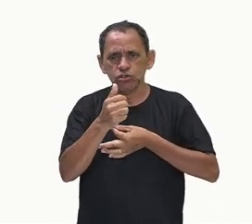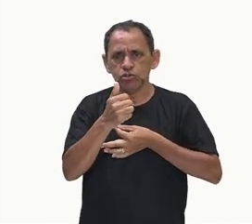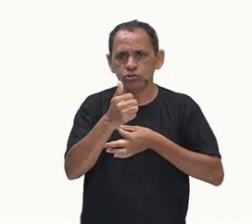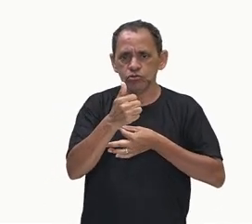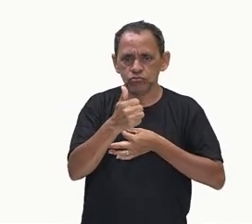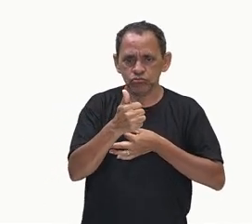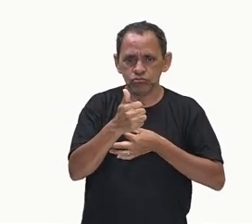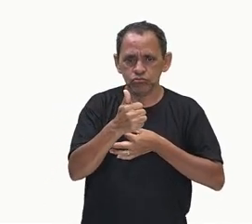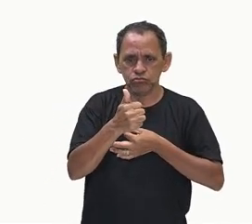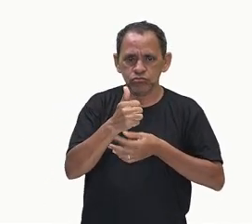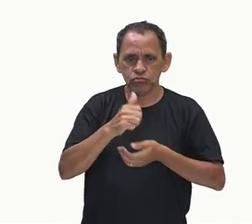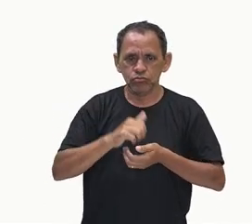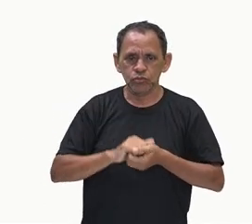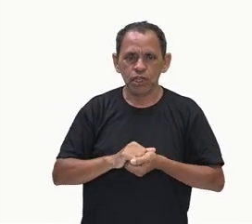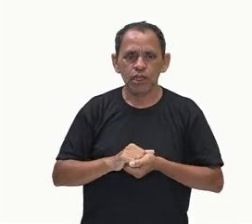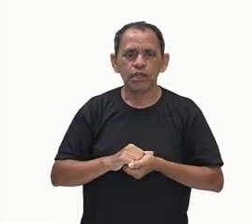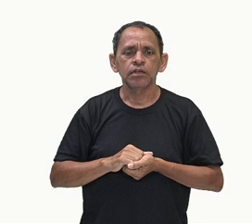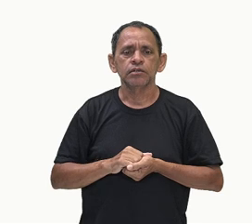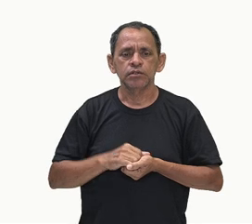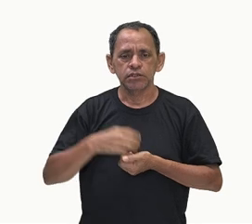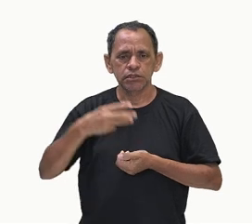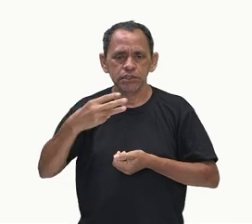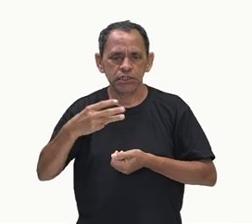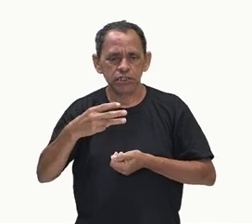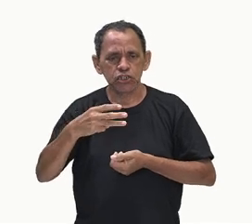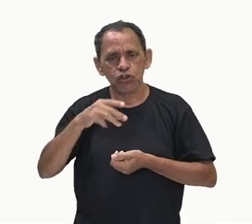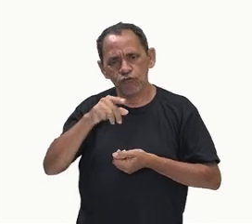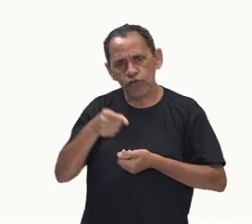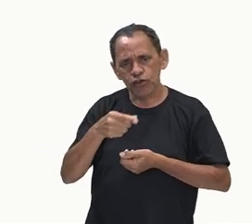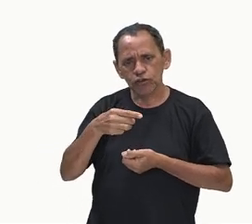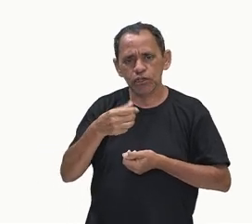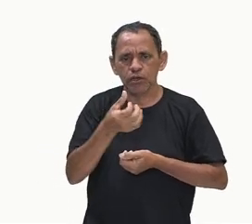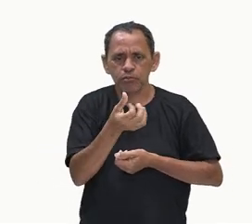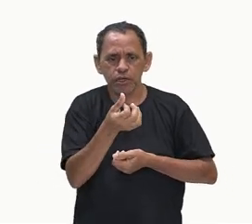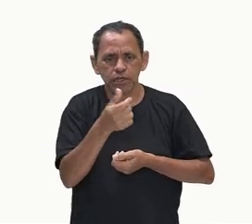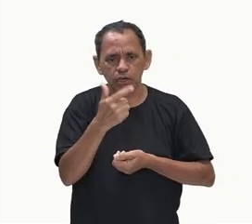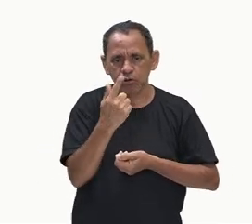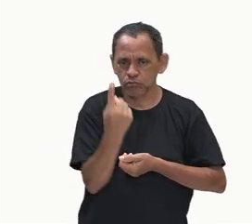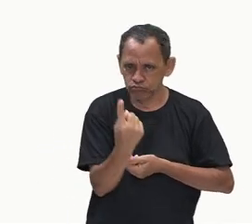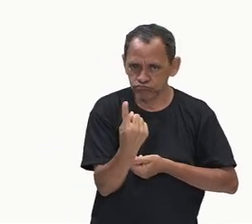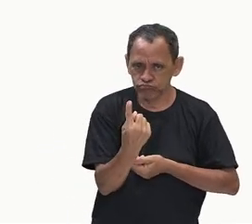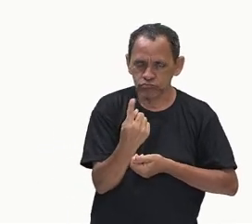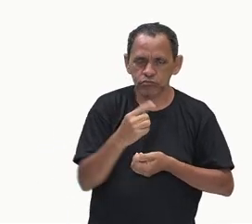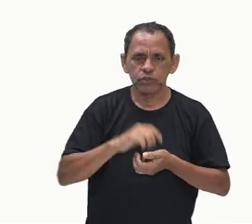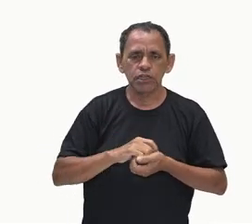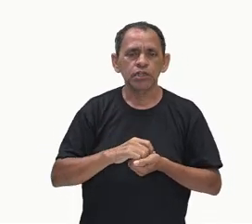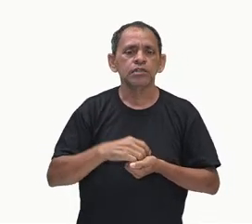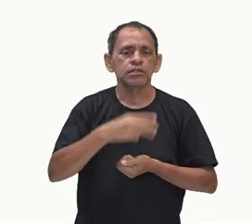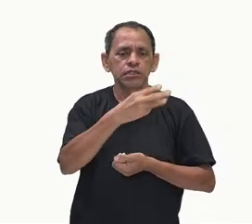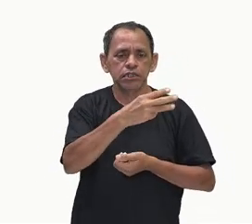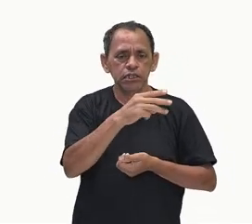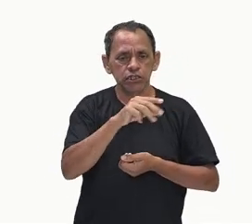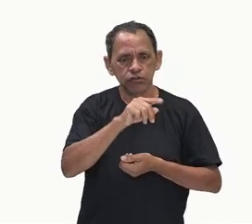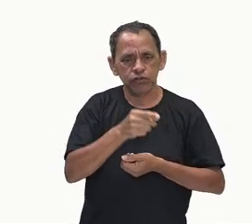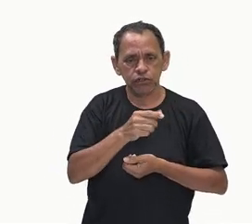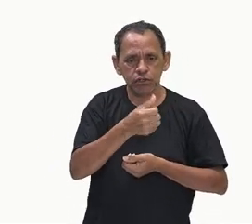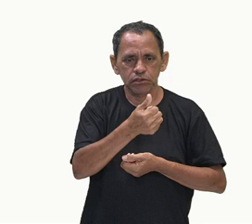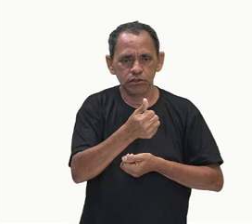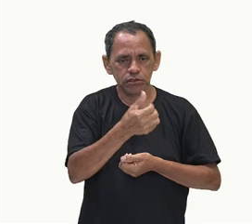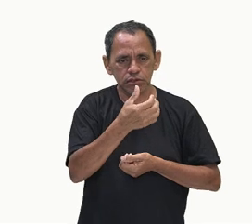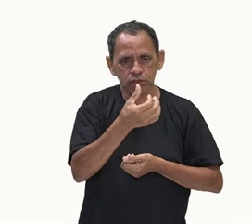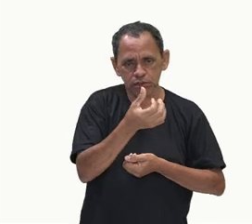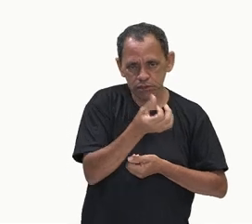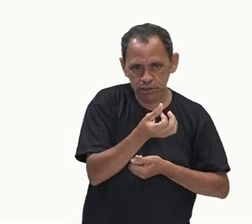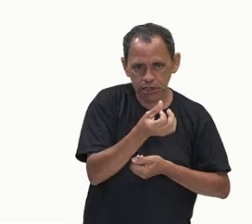é 3,61 assim como 3,16 está aqui para a distância